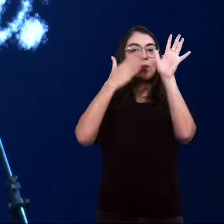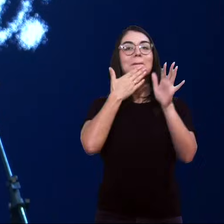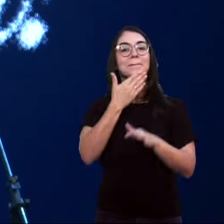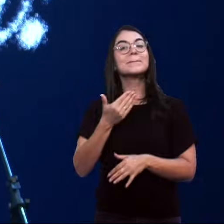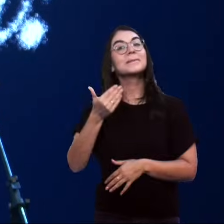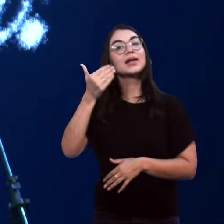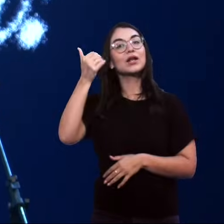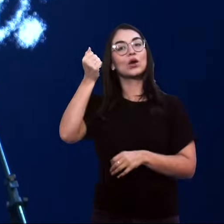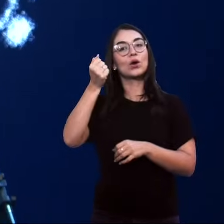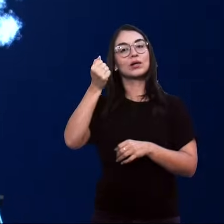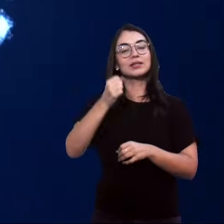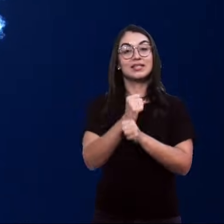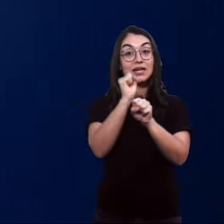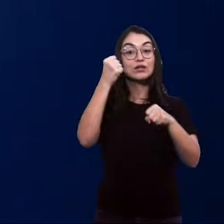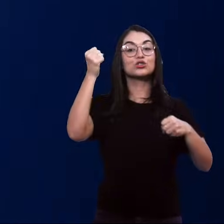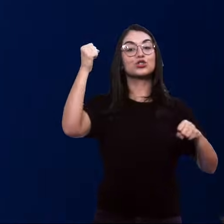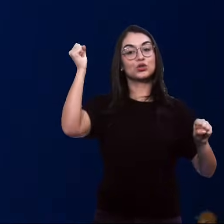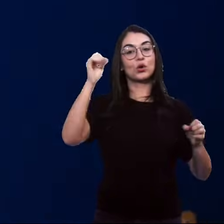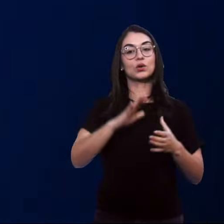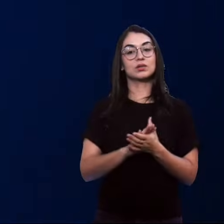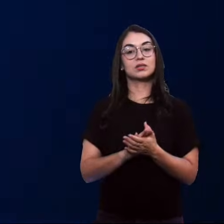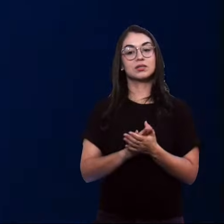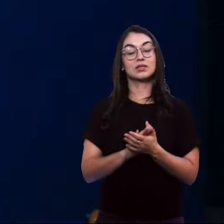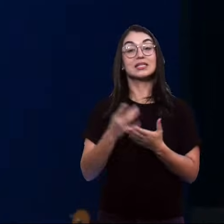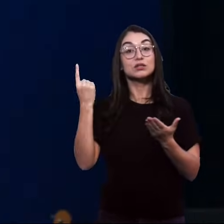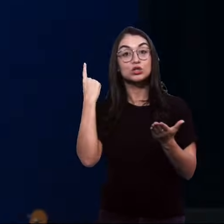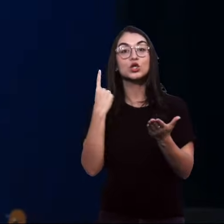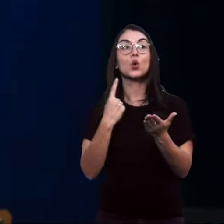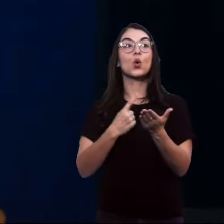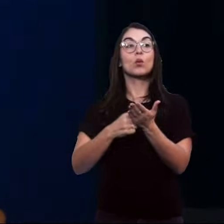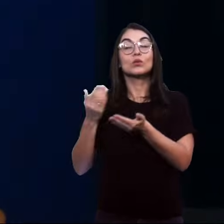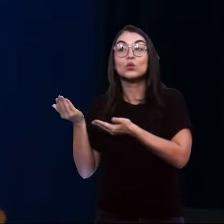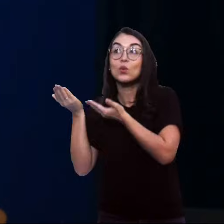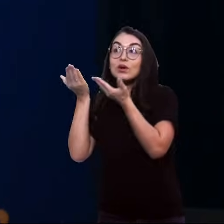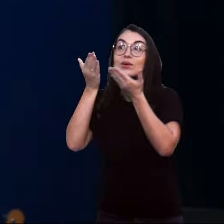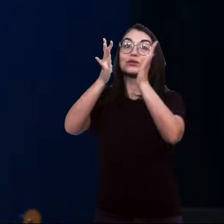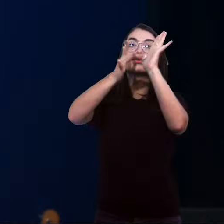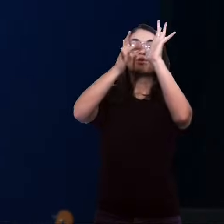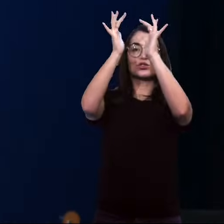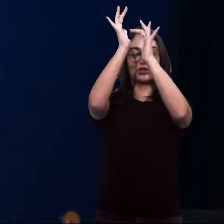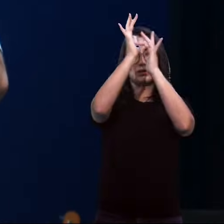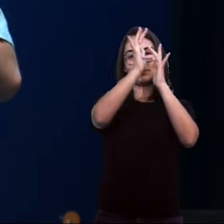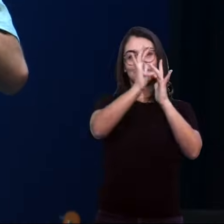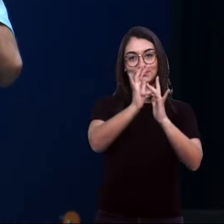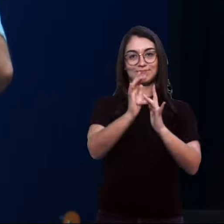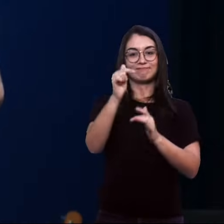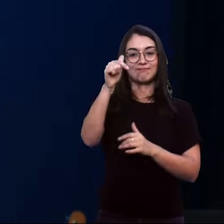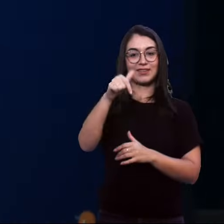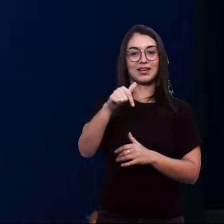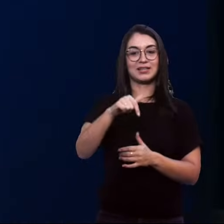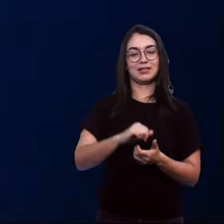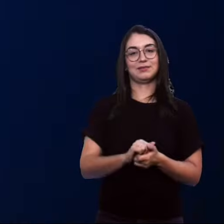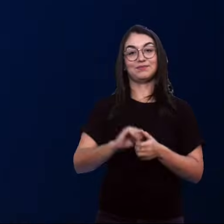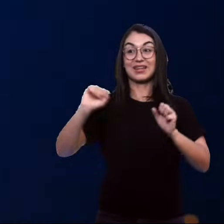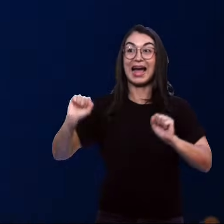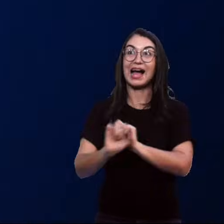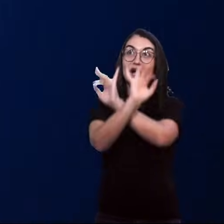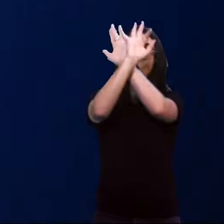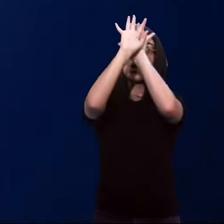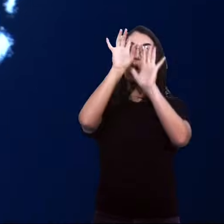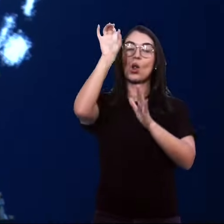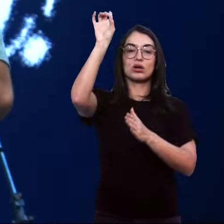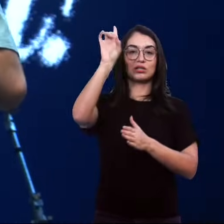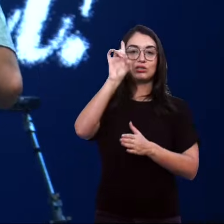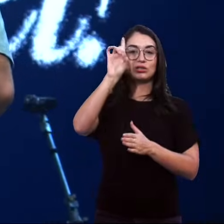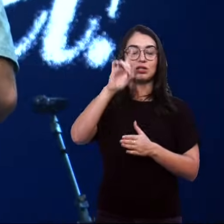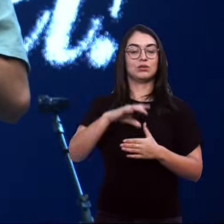maneira maior. E isso se cumpre quando Jesus entra nesse segundo templo. E Jesus era a glória de Deus